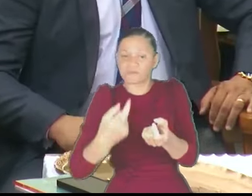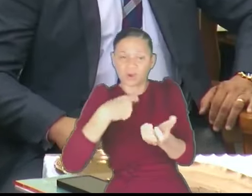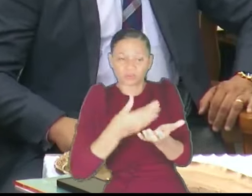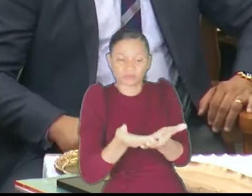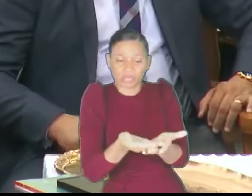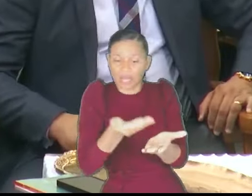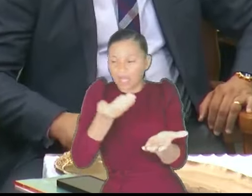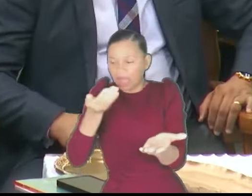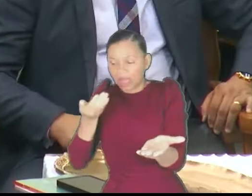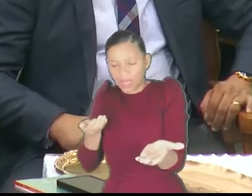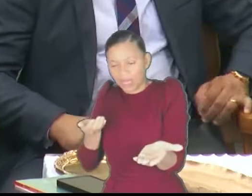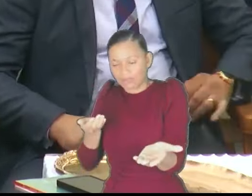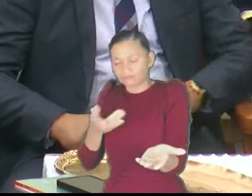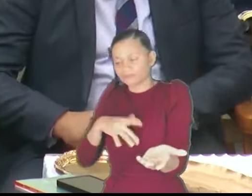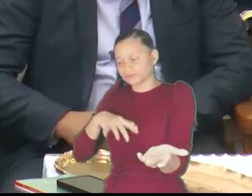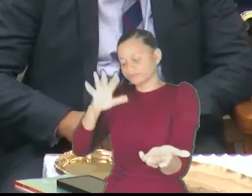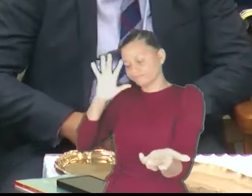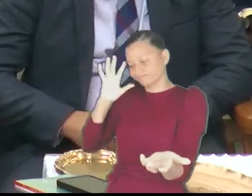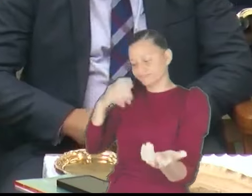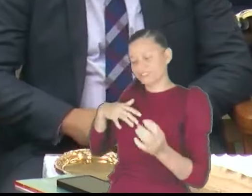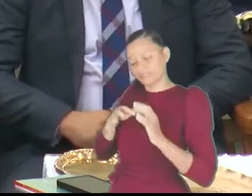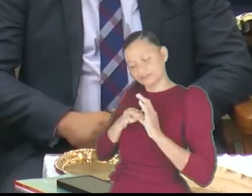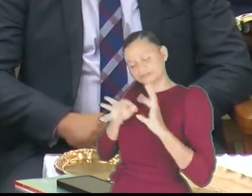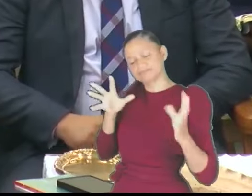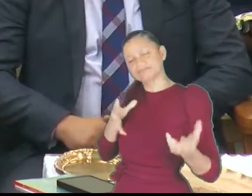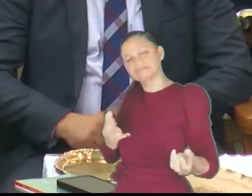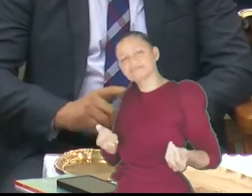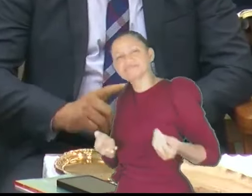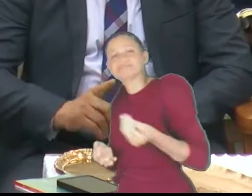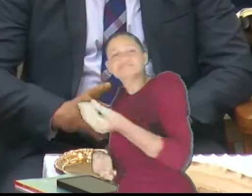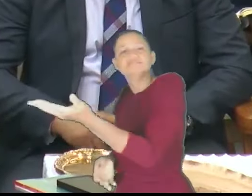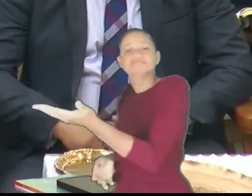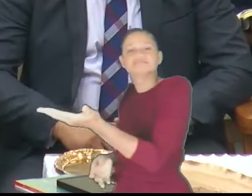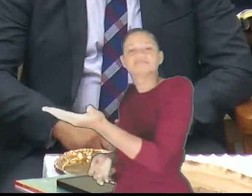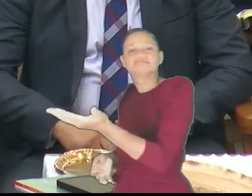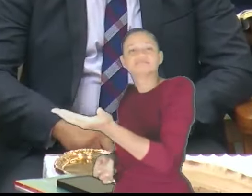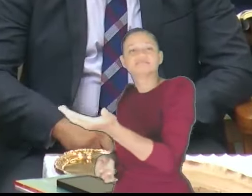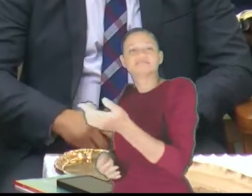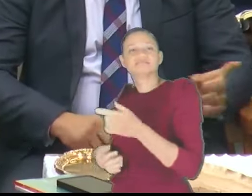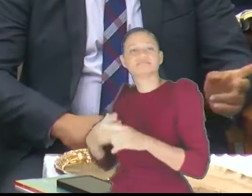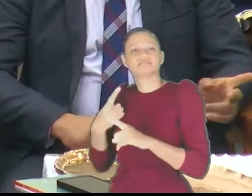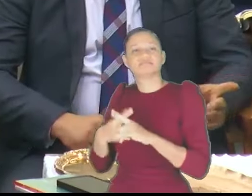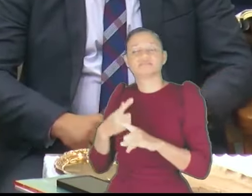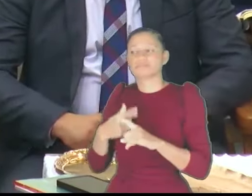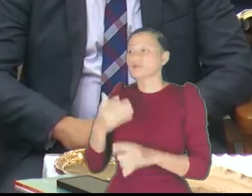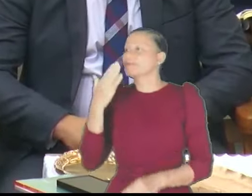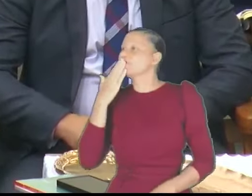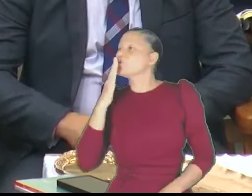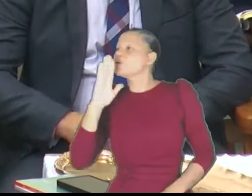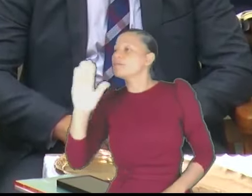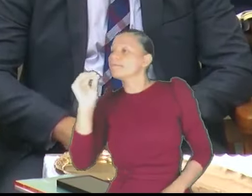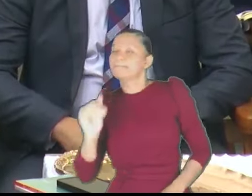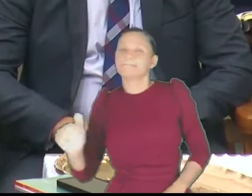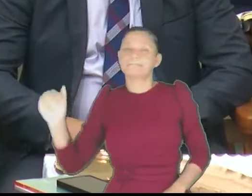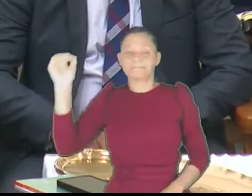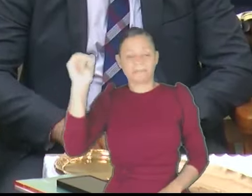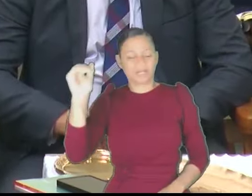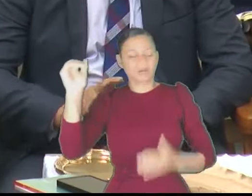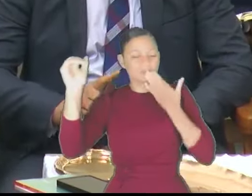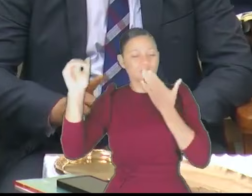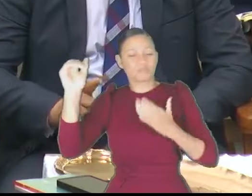estejamos dispostos a devolver. Porque aquele que promete é maior do que a